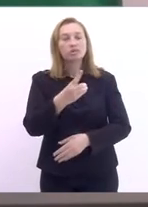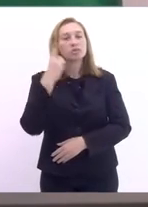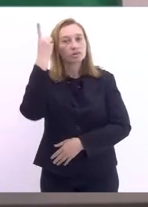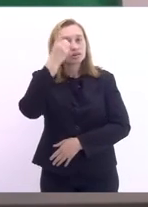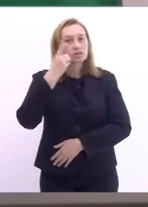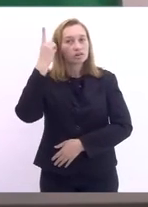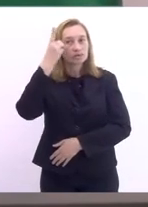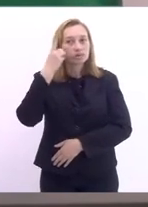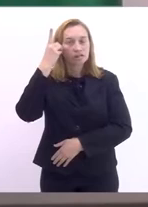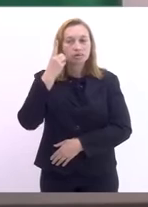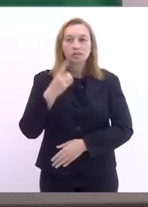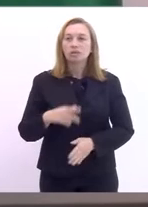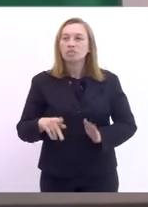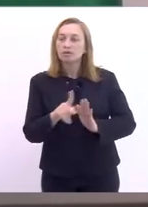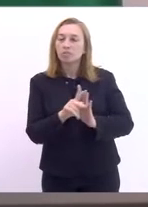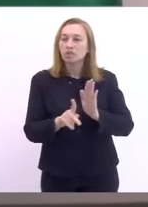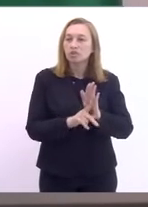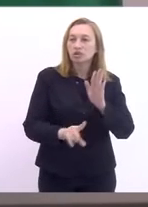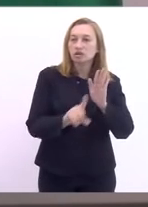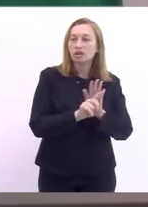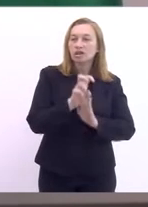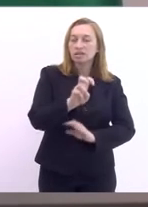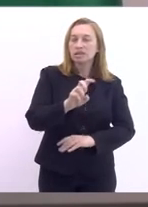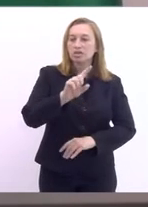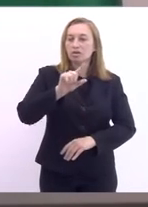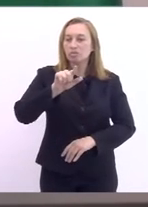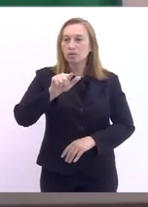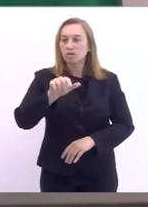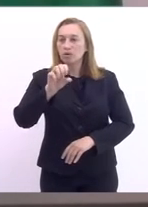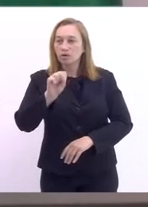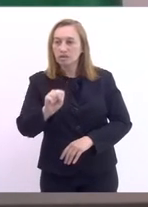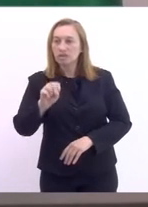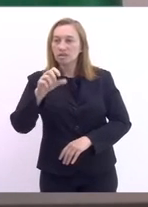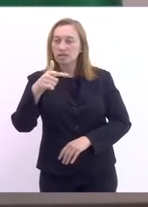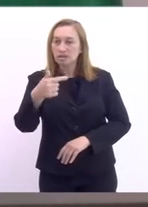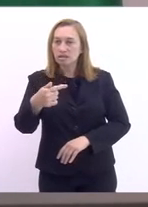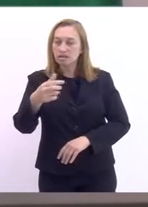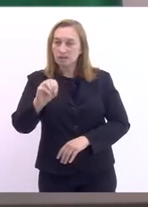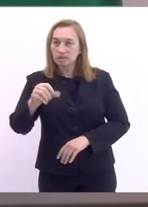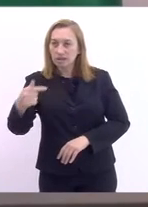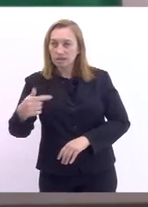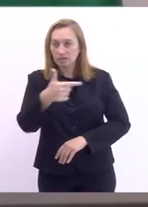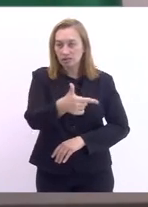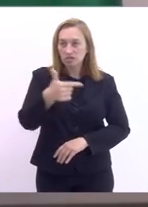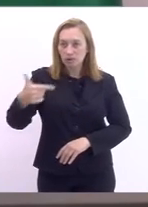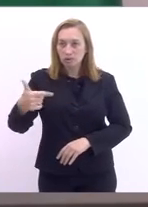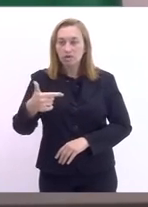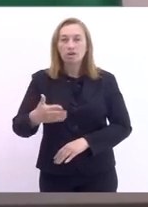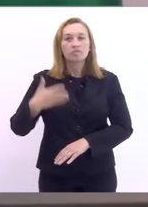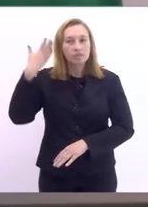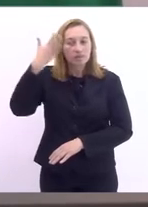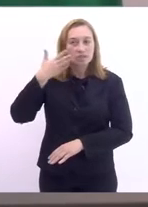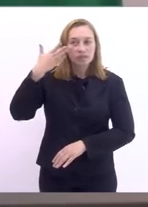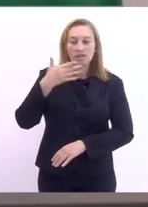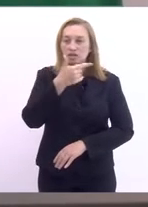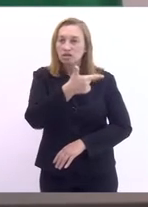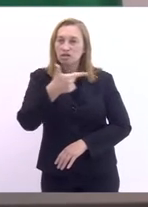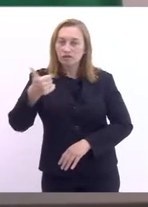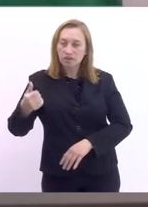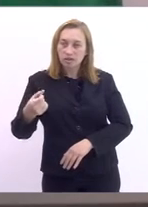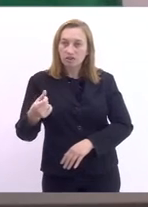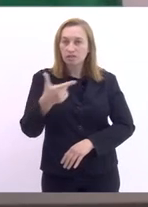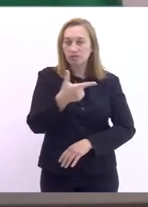deputados ao projeto de lei 5.807 de 22, mensagem 20 de